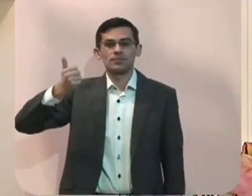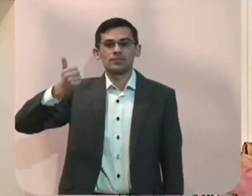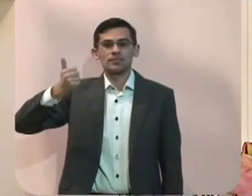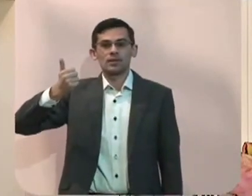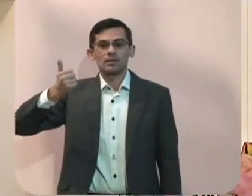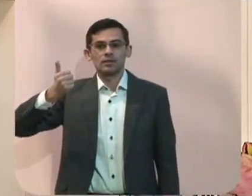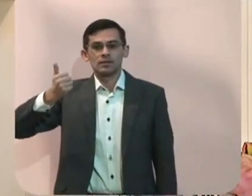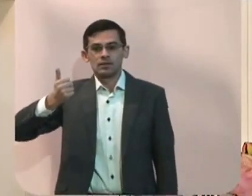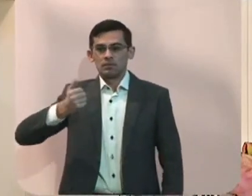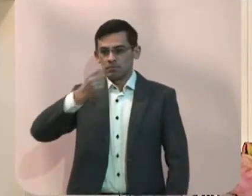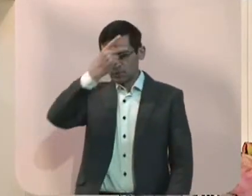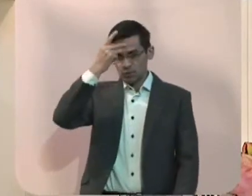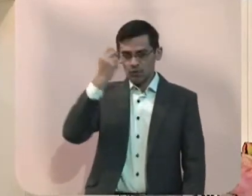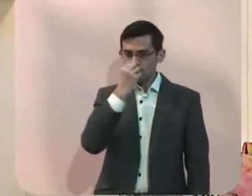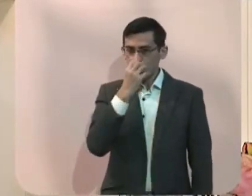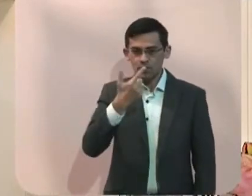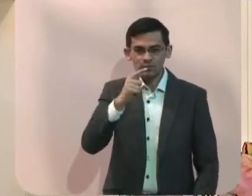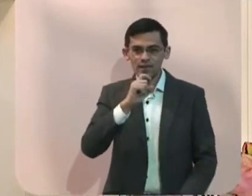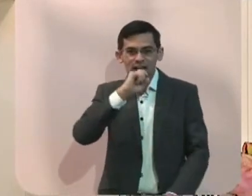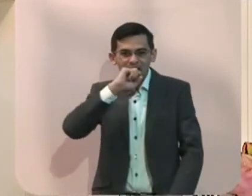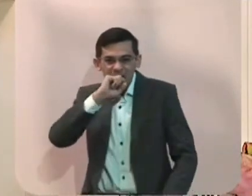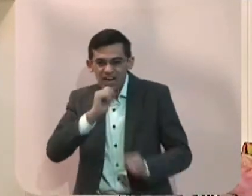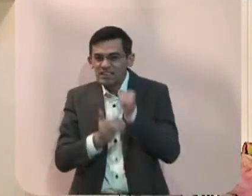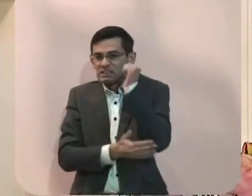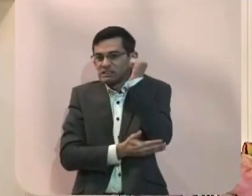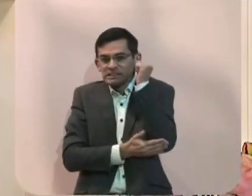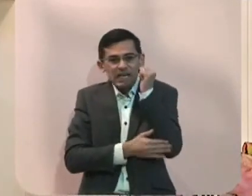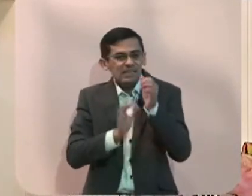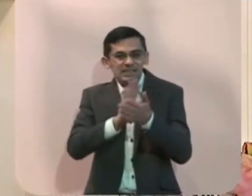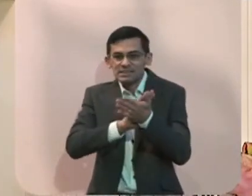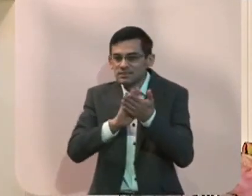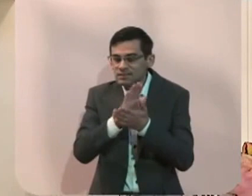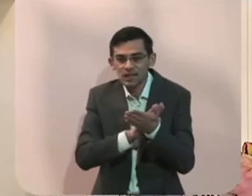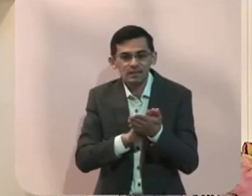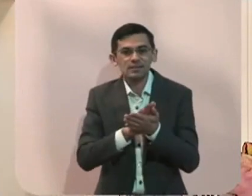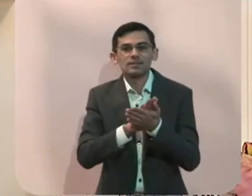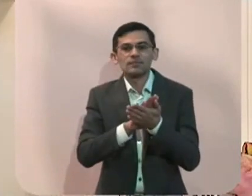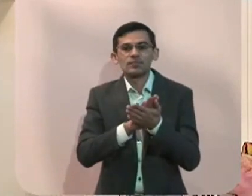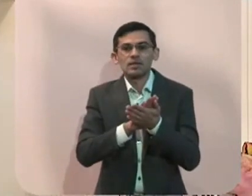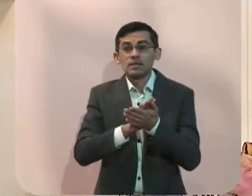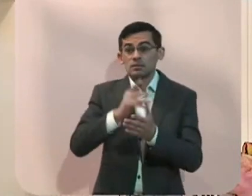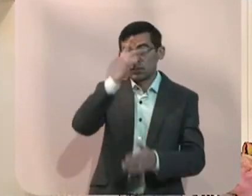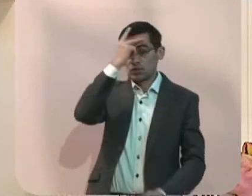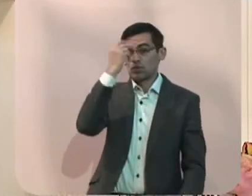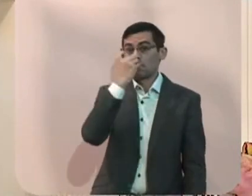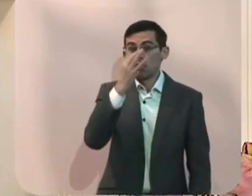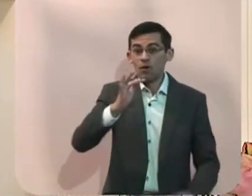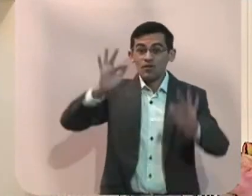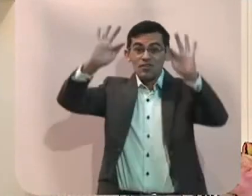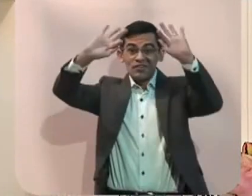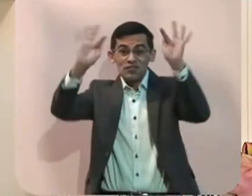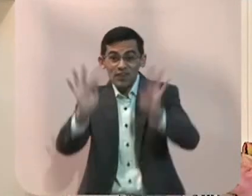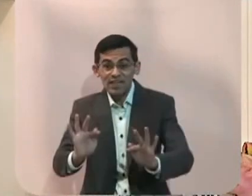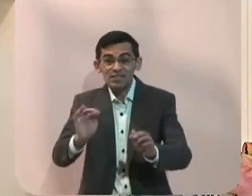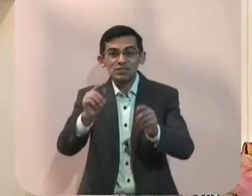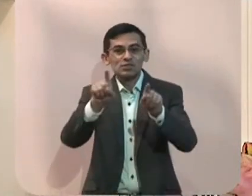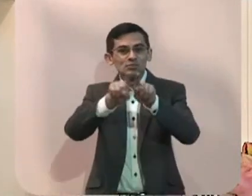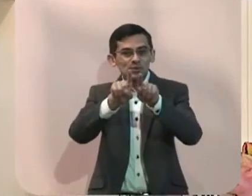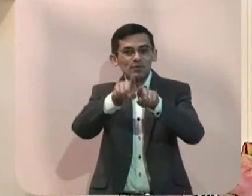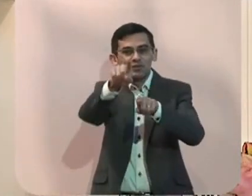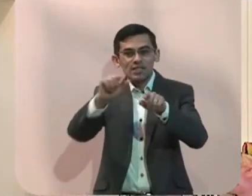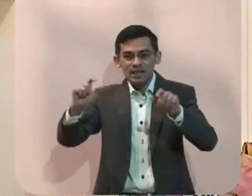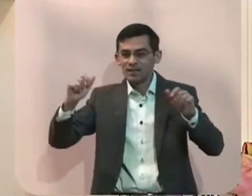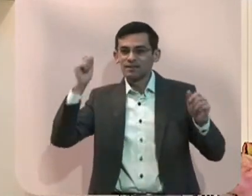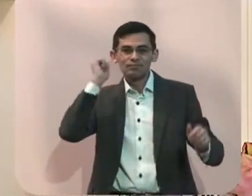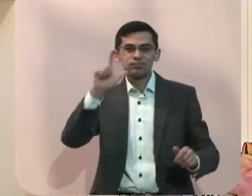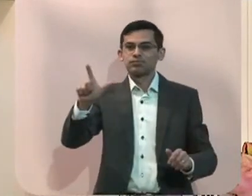tem inveja. Gente boa não tem ciúme. Gente boa fica feliz quando você ganha,